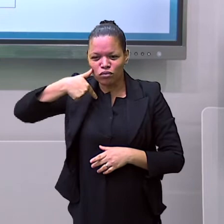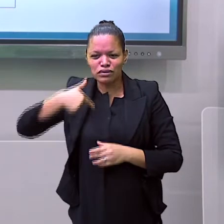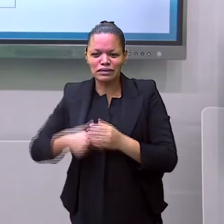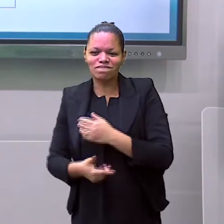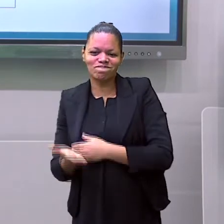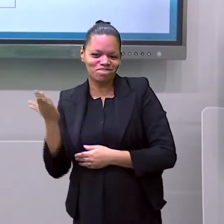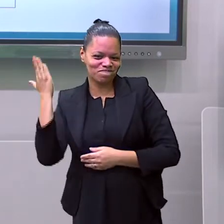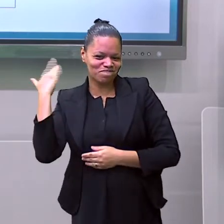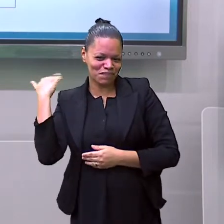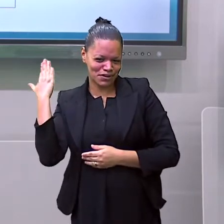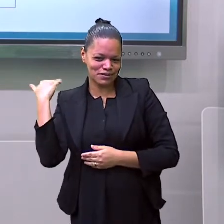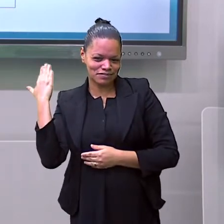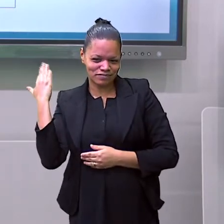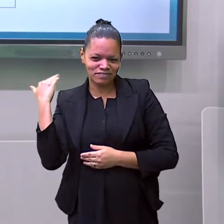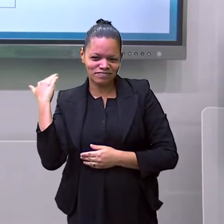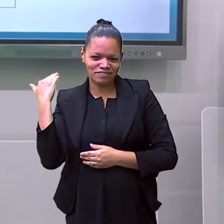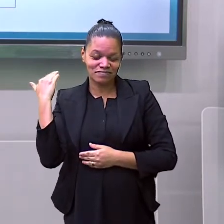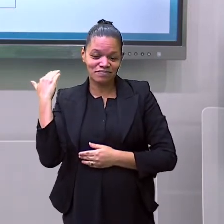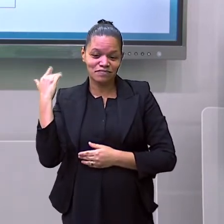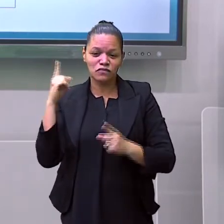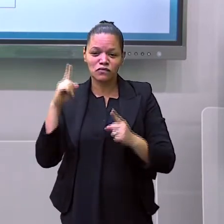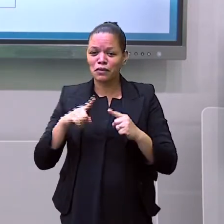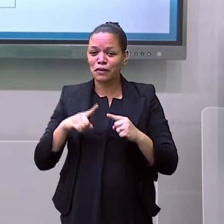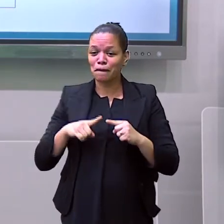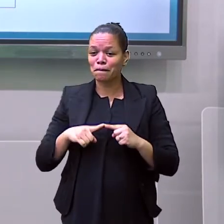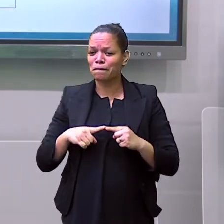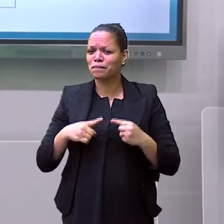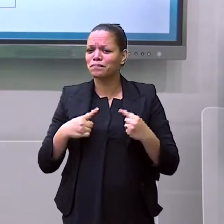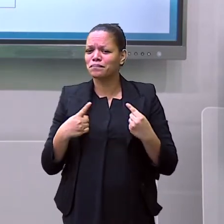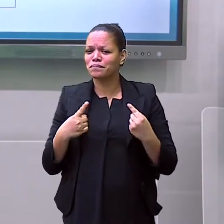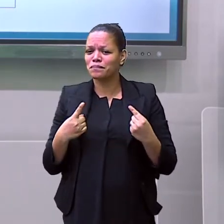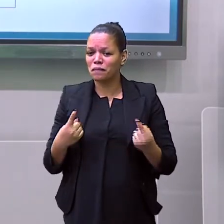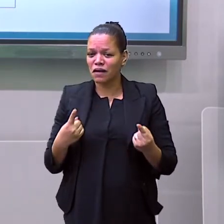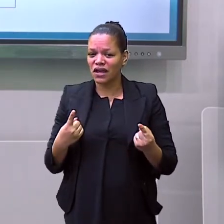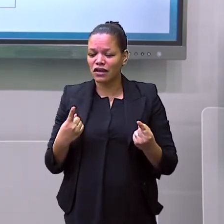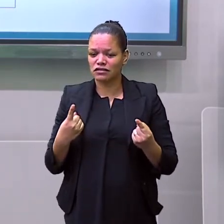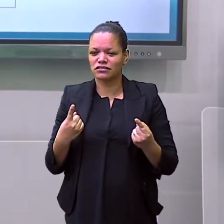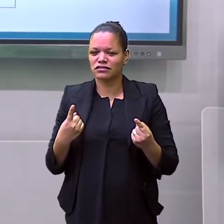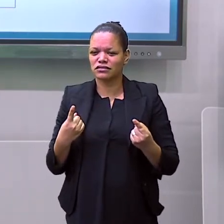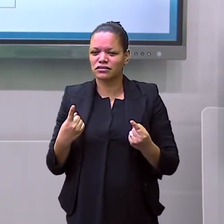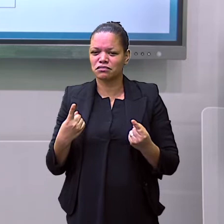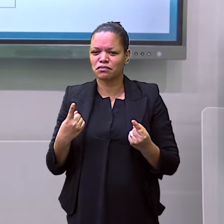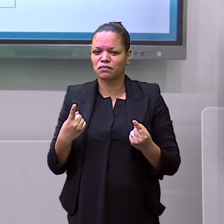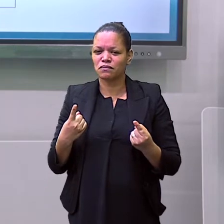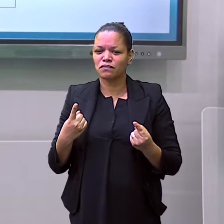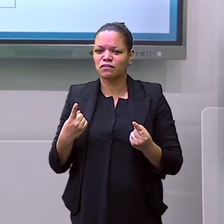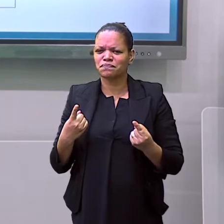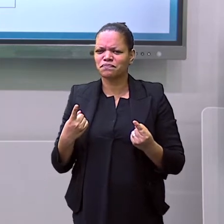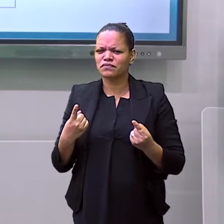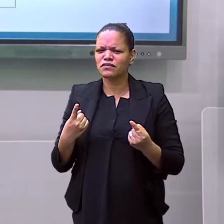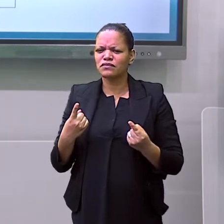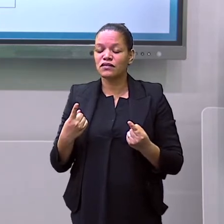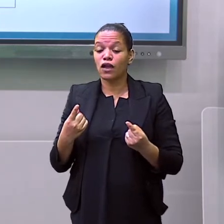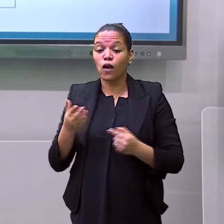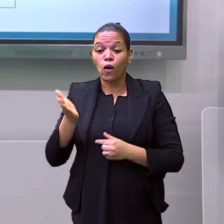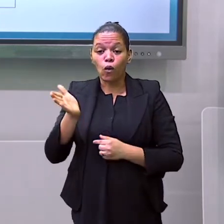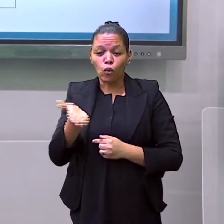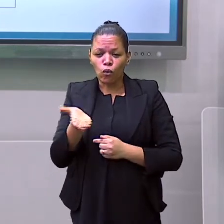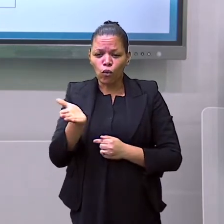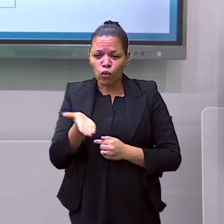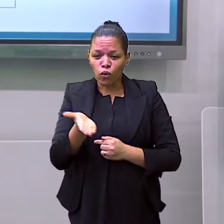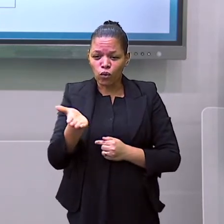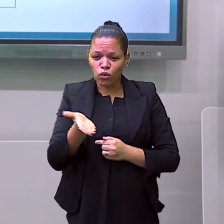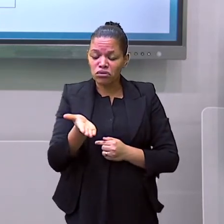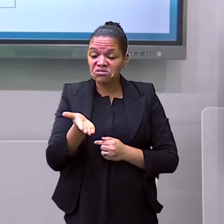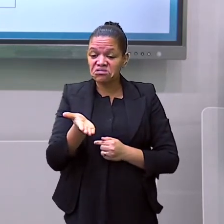passado. Ele é exatamente um dia anterior ao de hoje, tá? O dia de